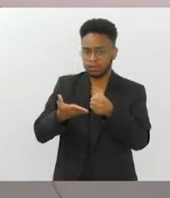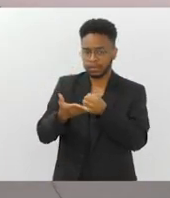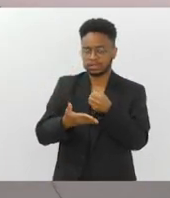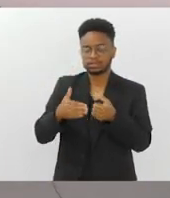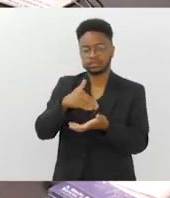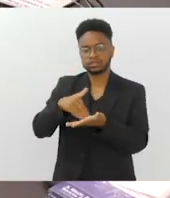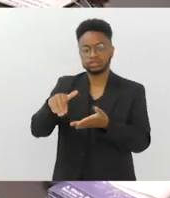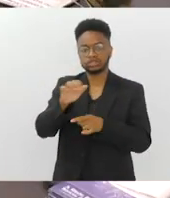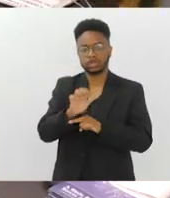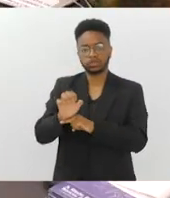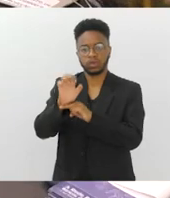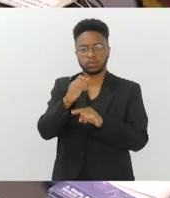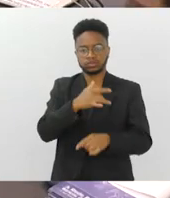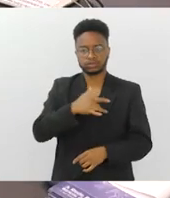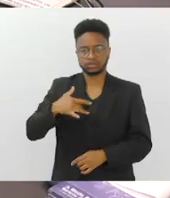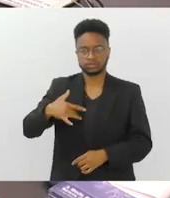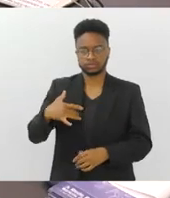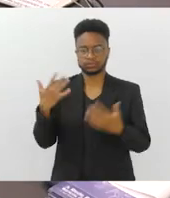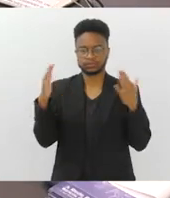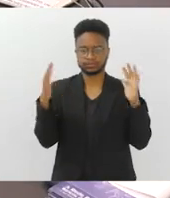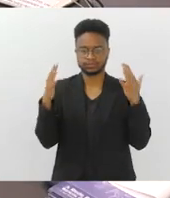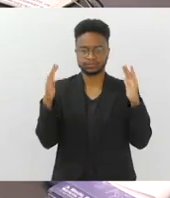Saúde.